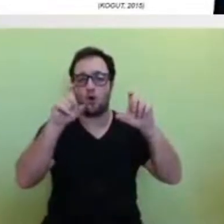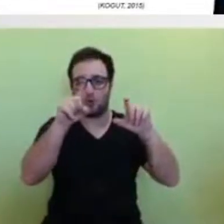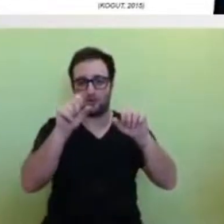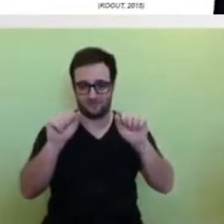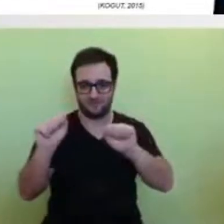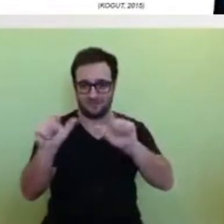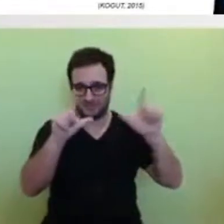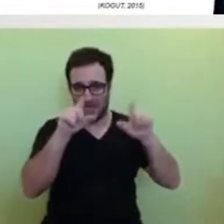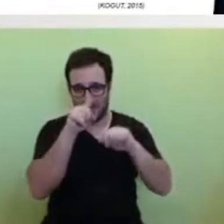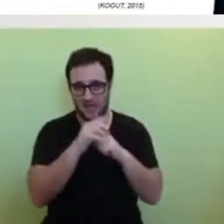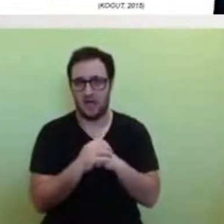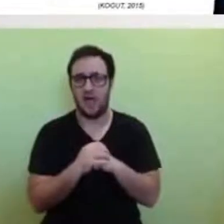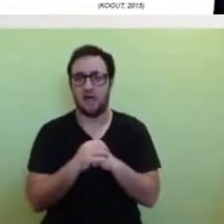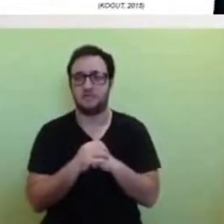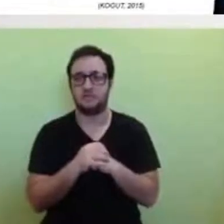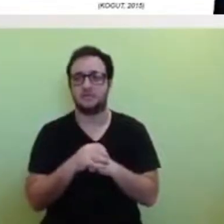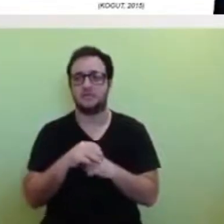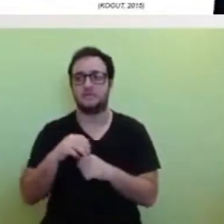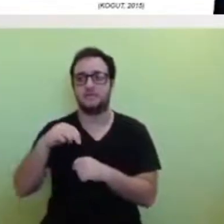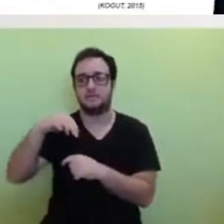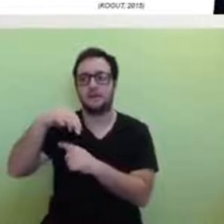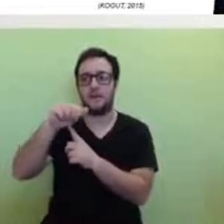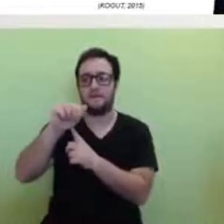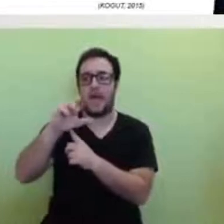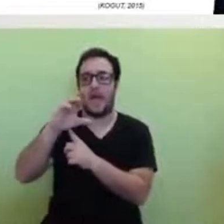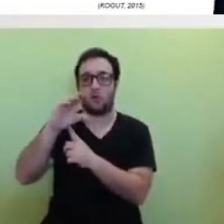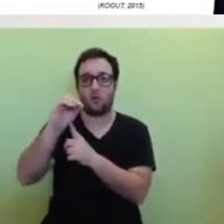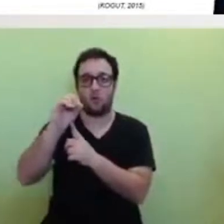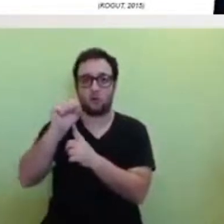Colucci, lá do Goiás, ele fez essa pesquisa aqui na UFSC.